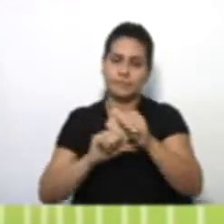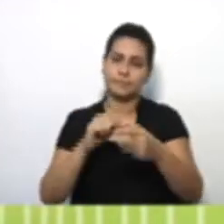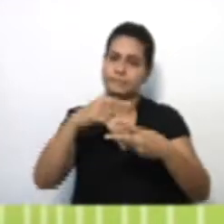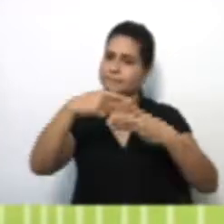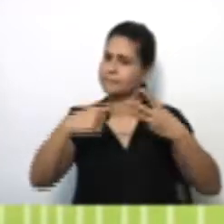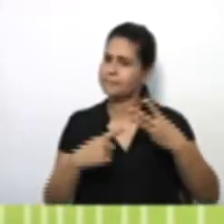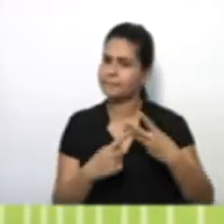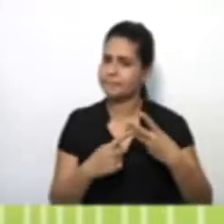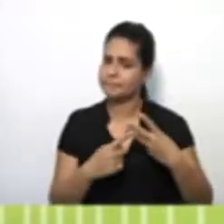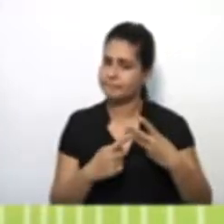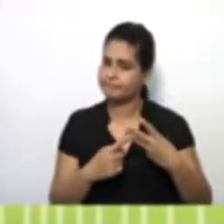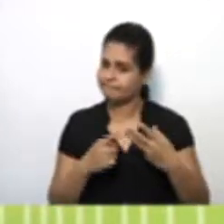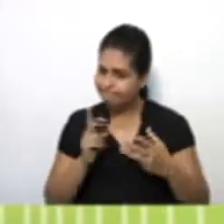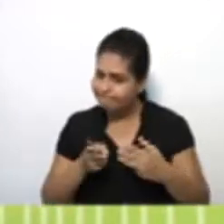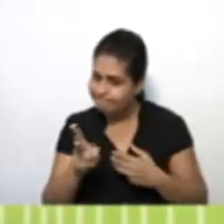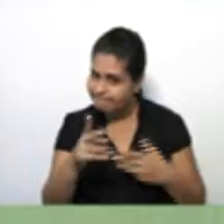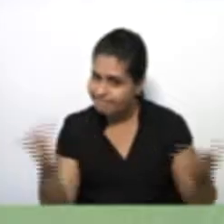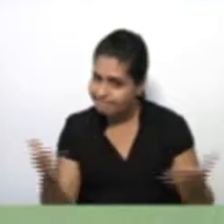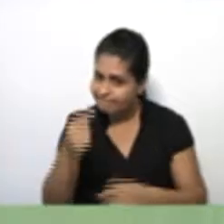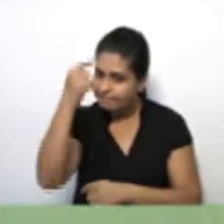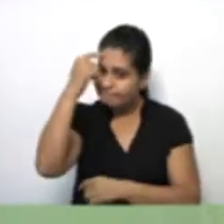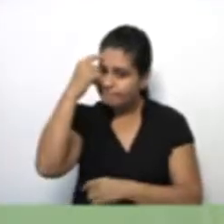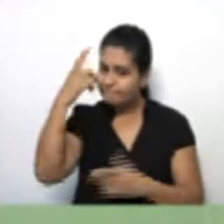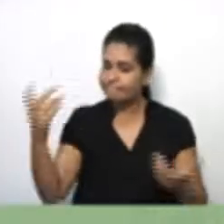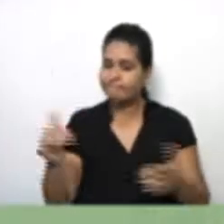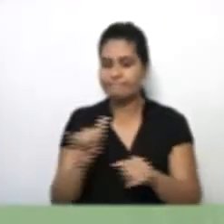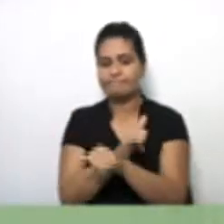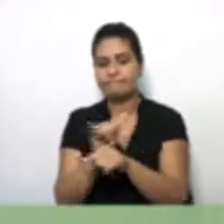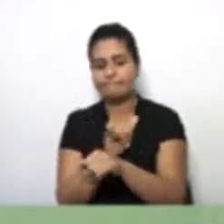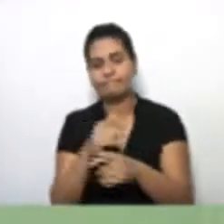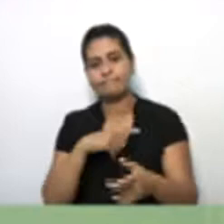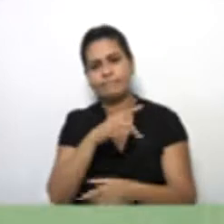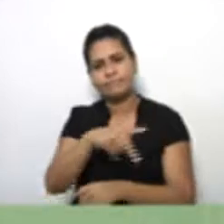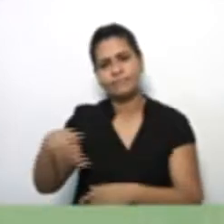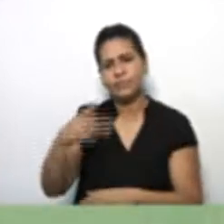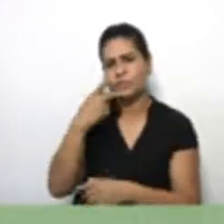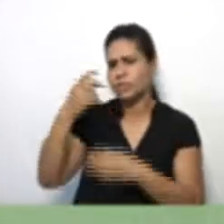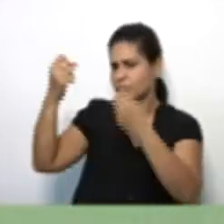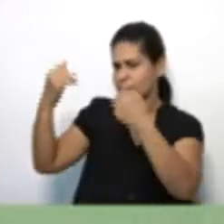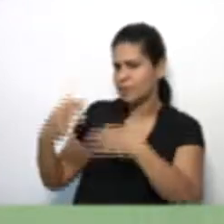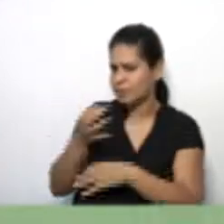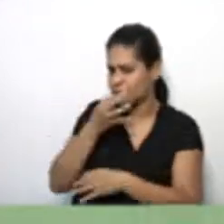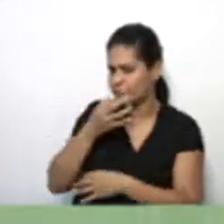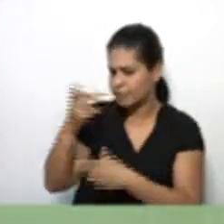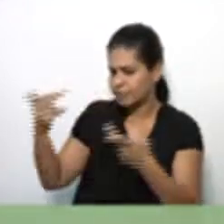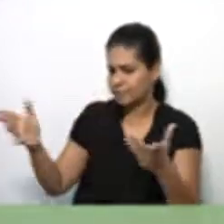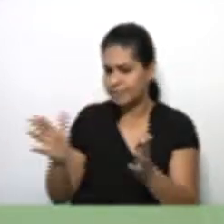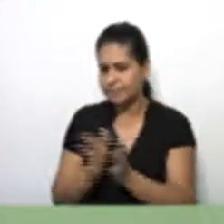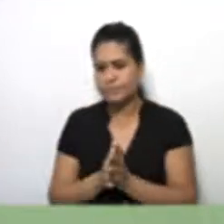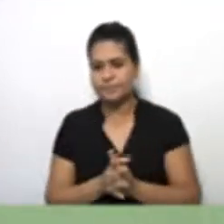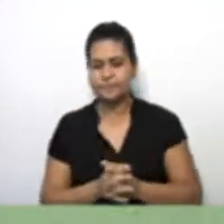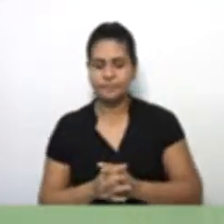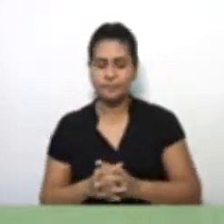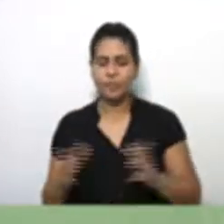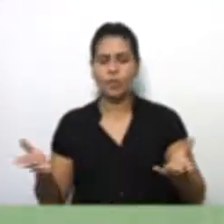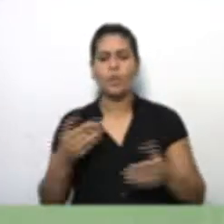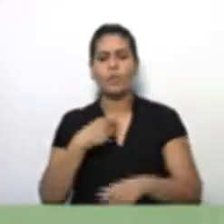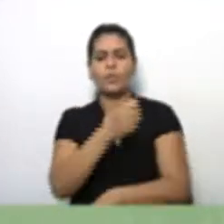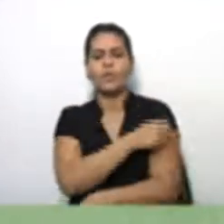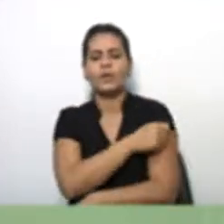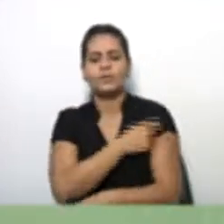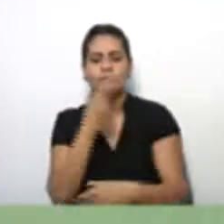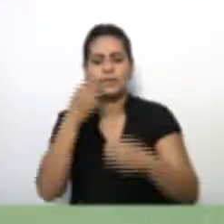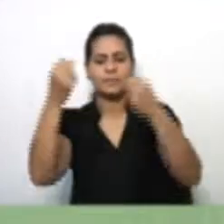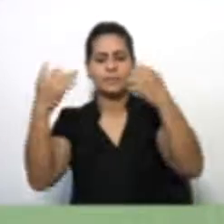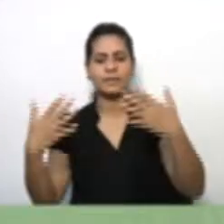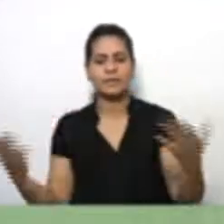verdade? Vamos para frente? Evolução do pensamento estratégico. Professor Everton, algum comentário aí da nossa aula? Como é que estão os alunos